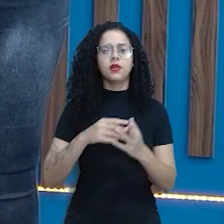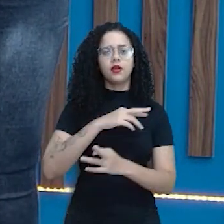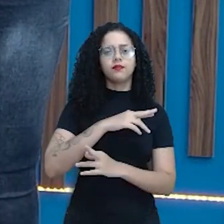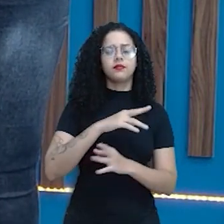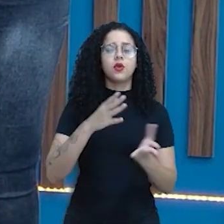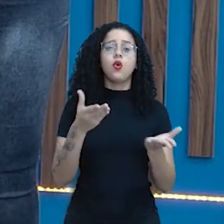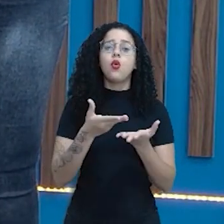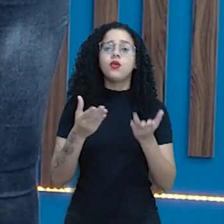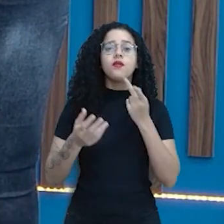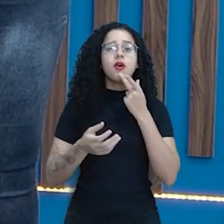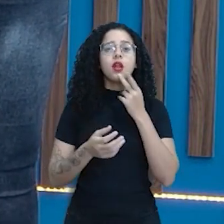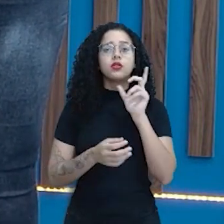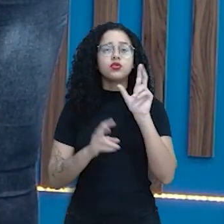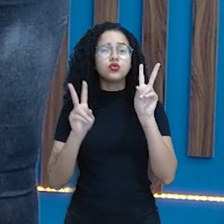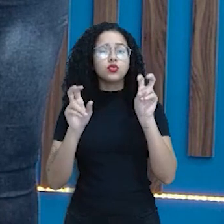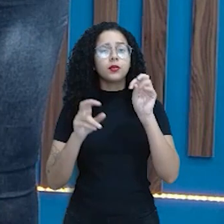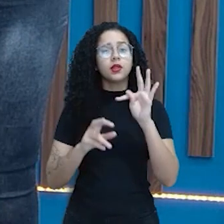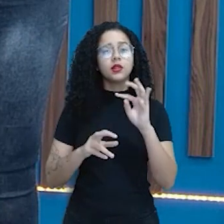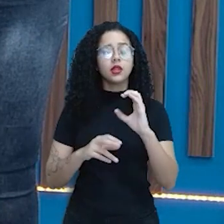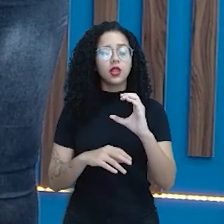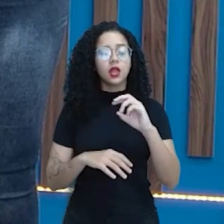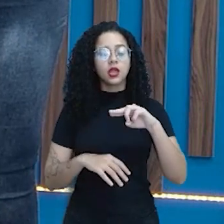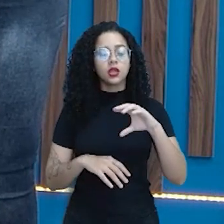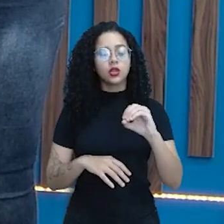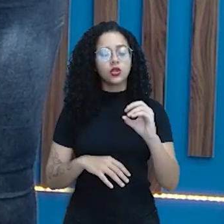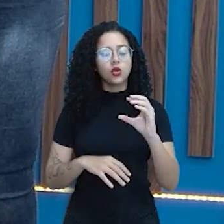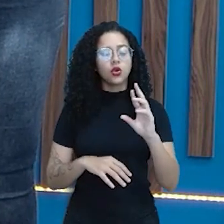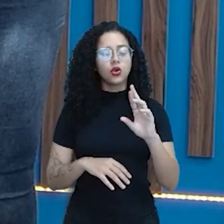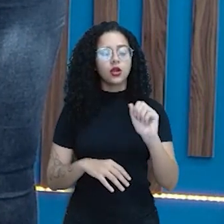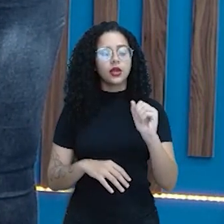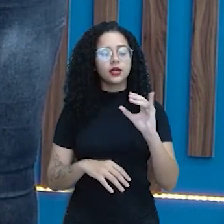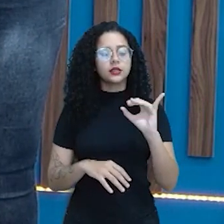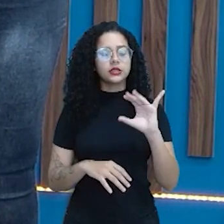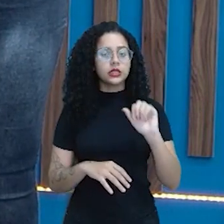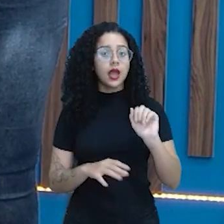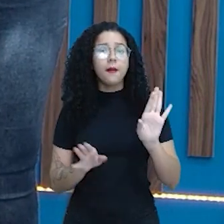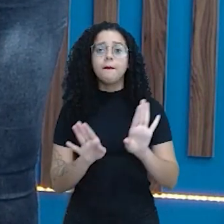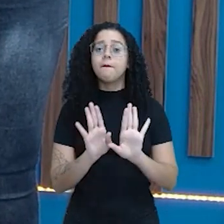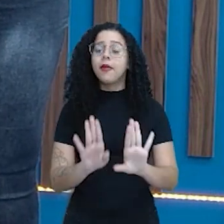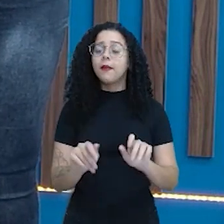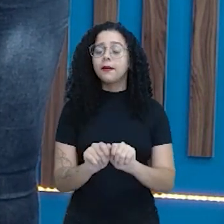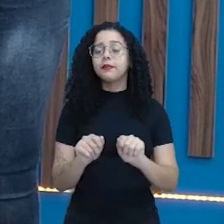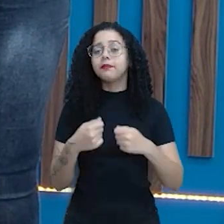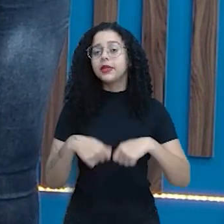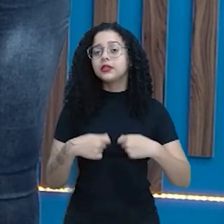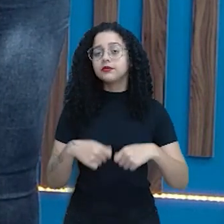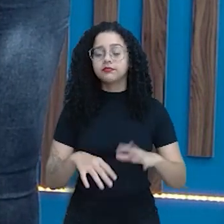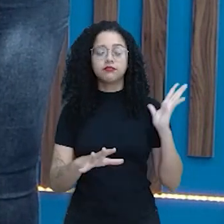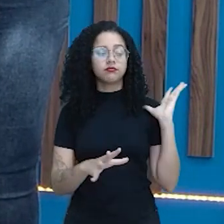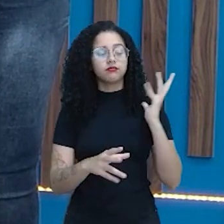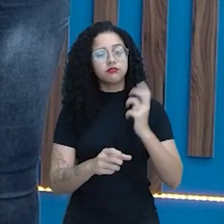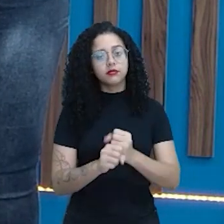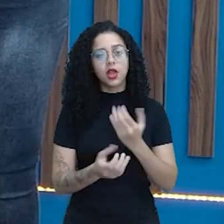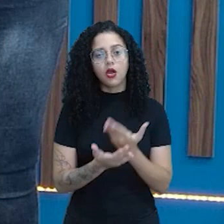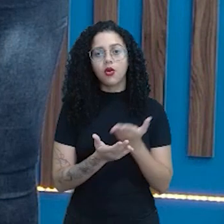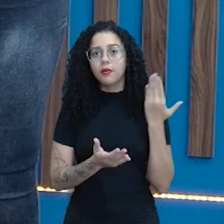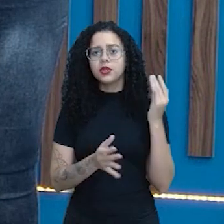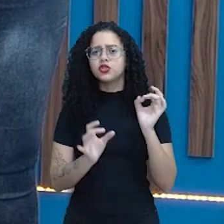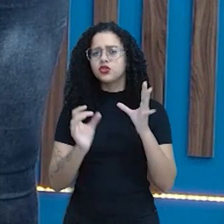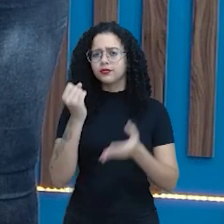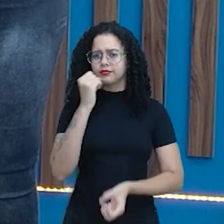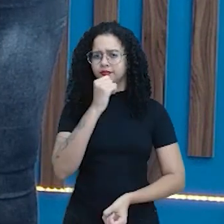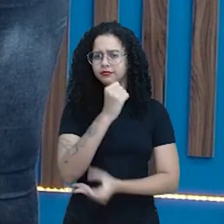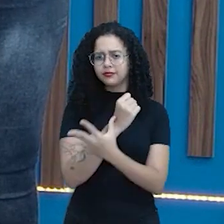sobre tecnocracia, mas é claro que a gente precisa retomar a aula passada daqui a pouquinho. Eu só vou dar um